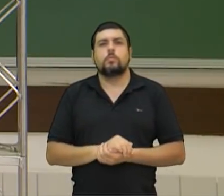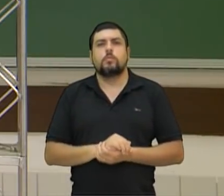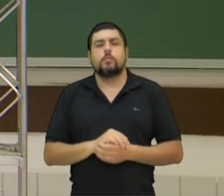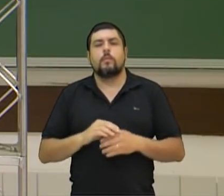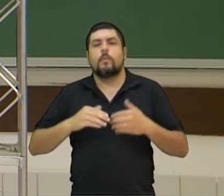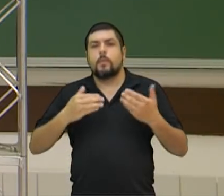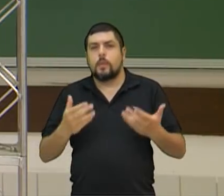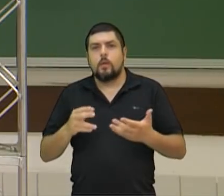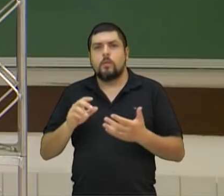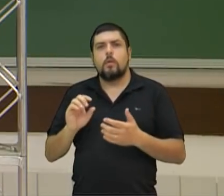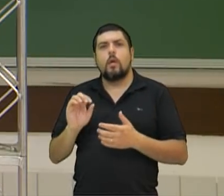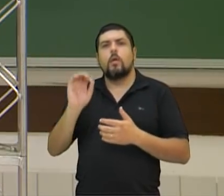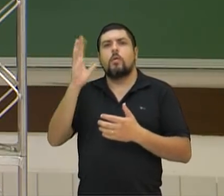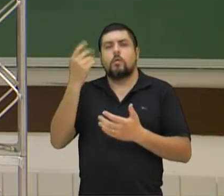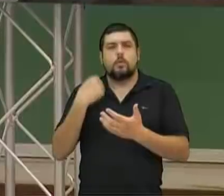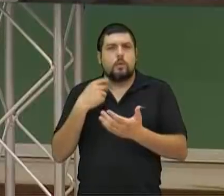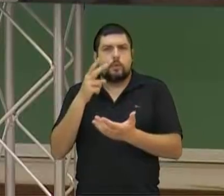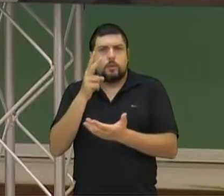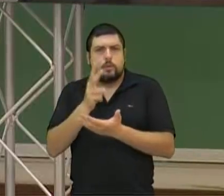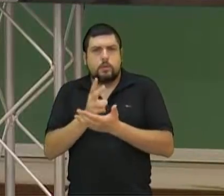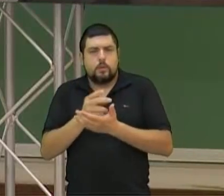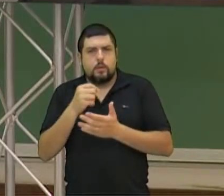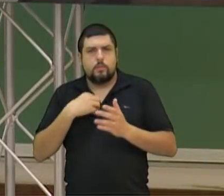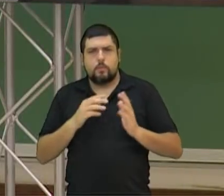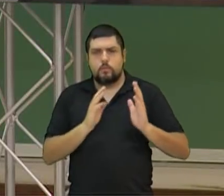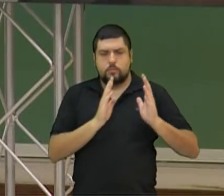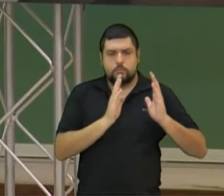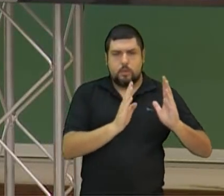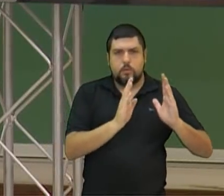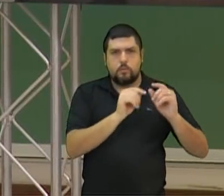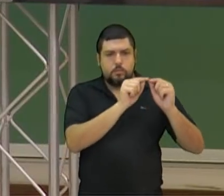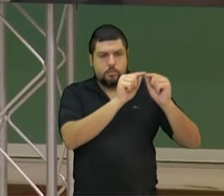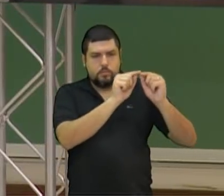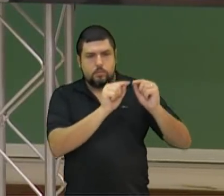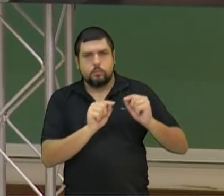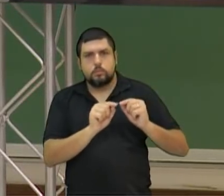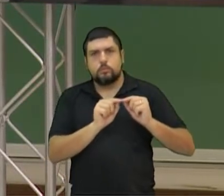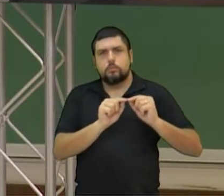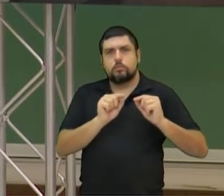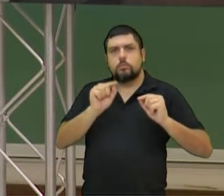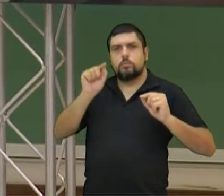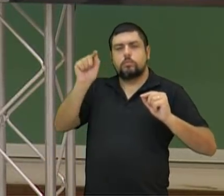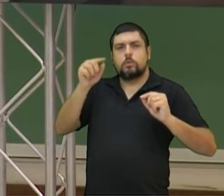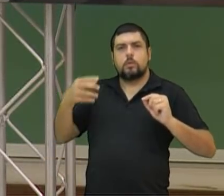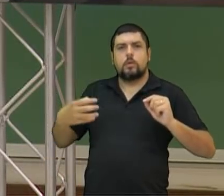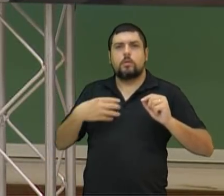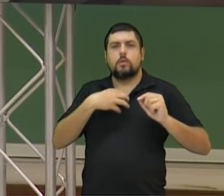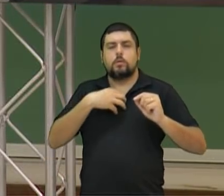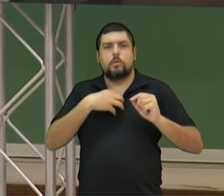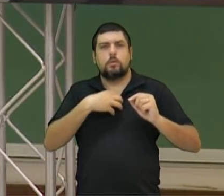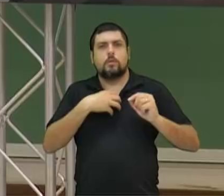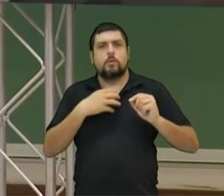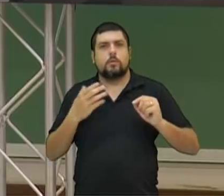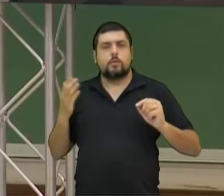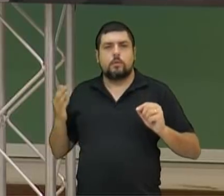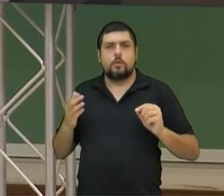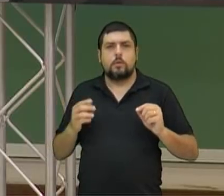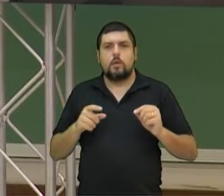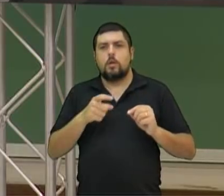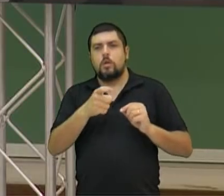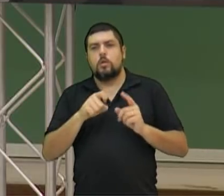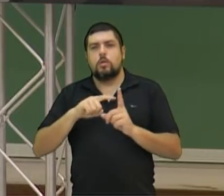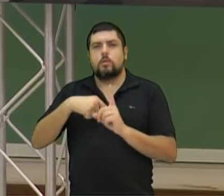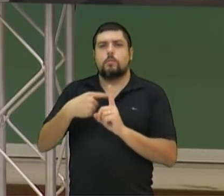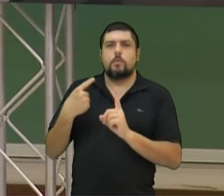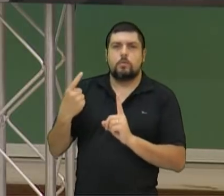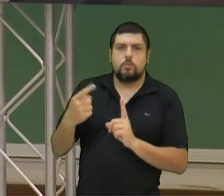acontecer sempre nos gráficos de funções modulares que tiverem essa cara. Módulo de x mais 1, x mais 2, x mais